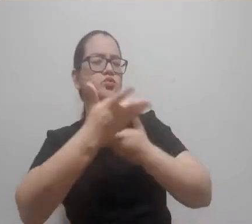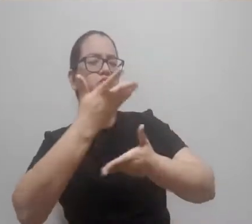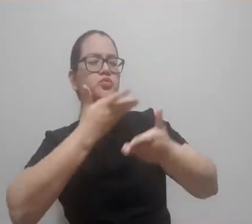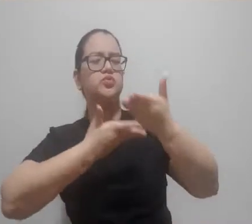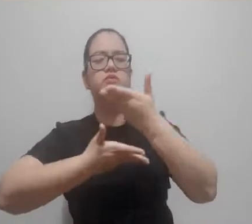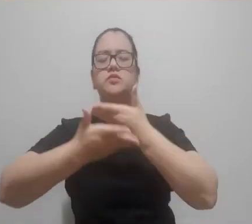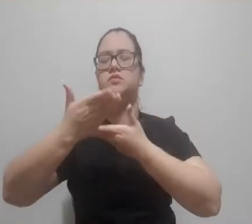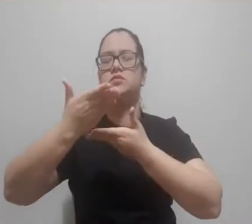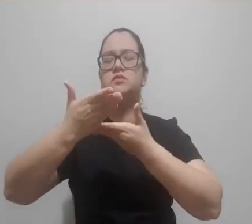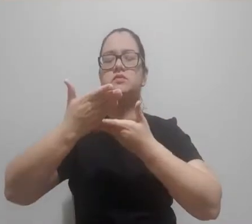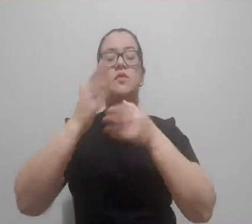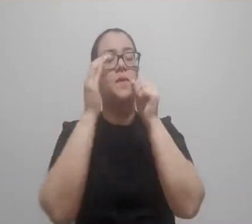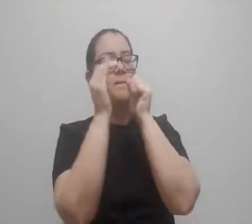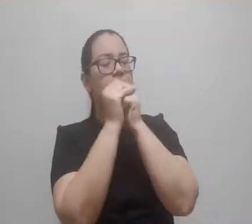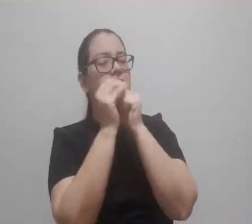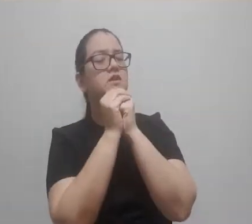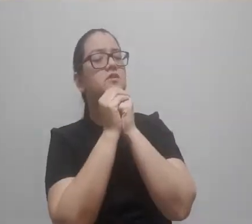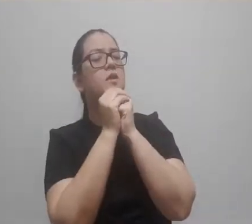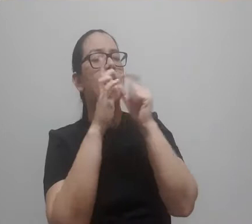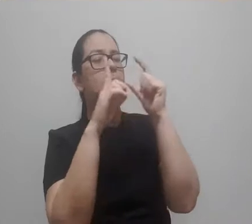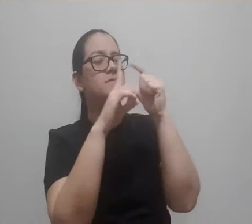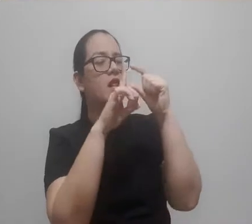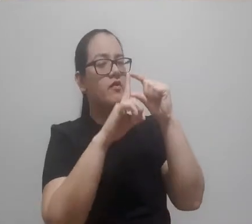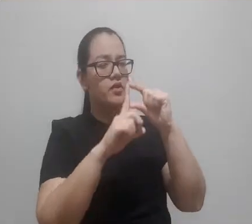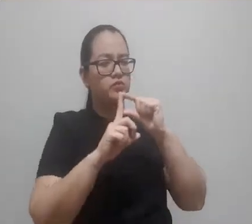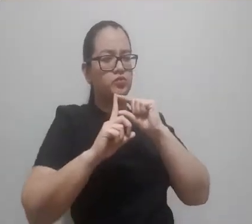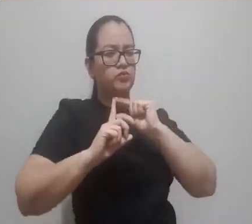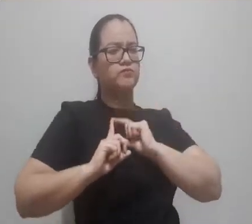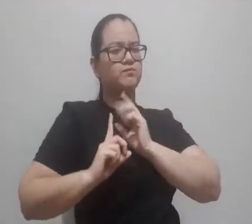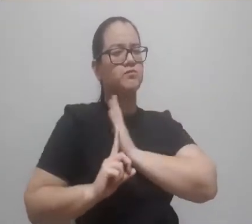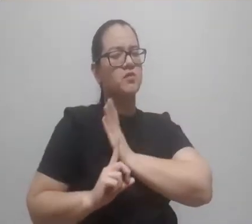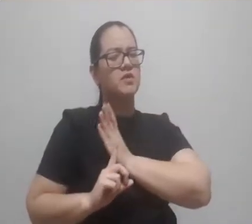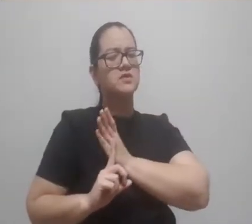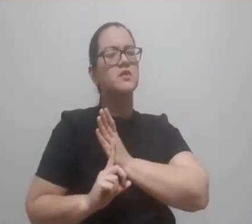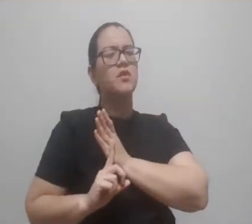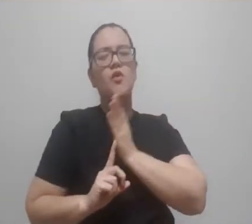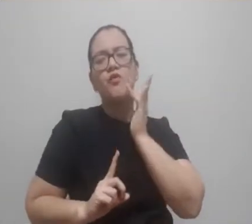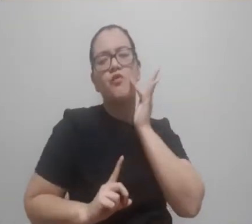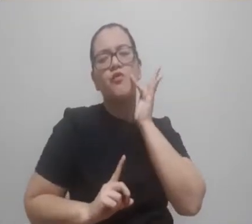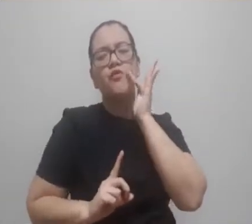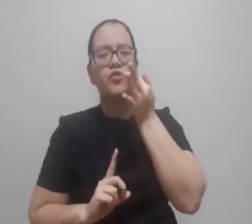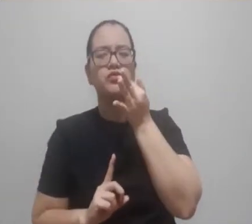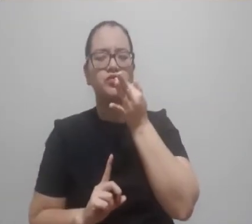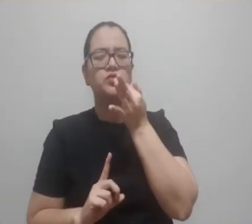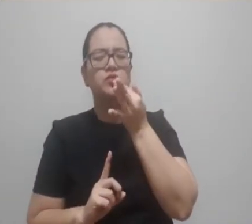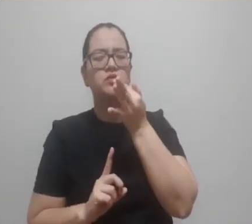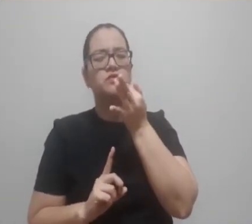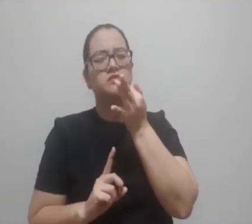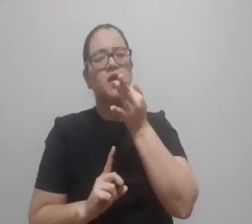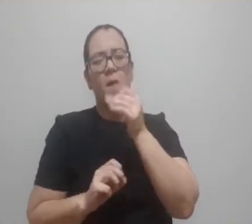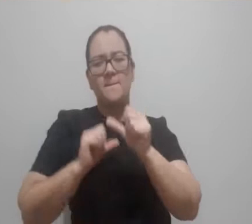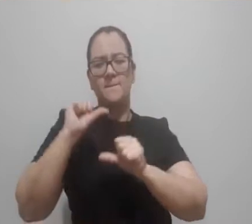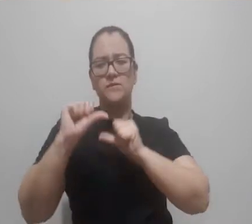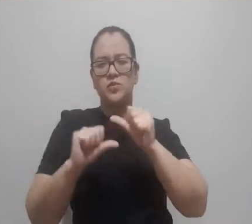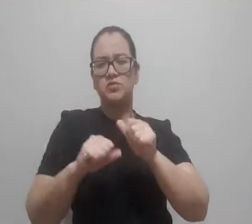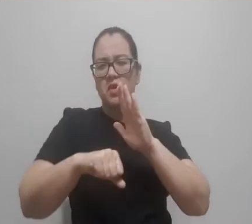que esta palavra em nossos corações traga frutos, produza frutos para mudar a nossa vida de